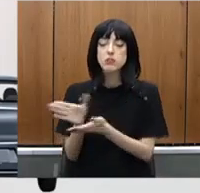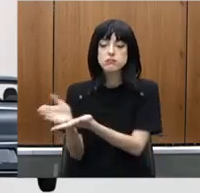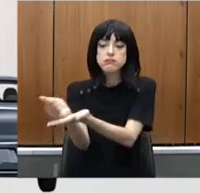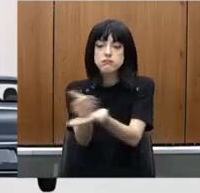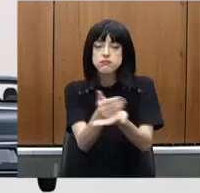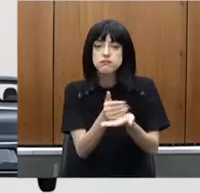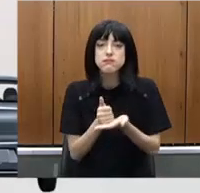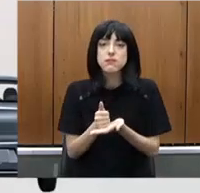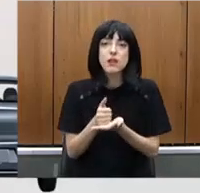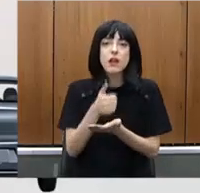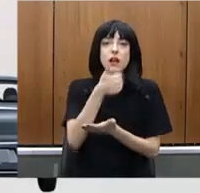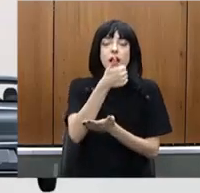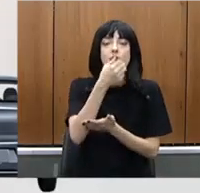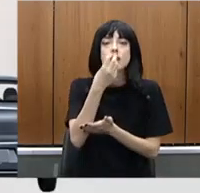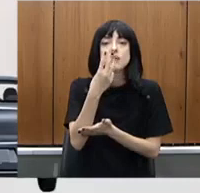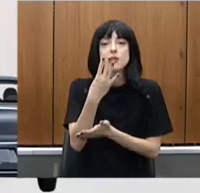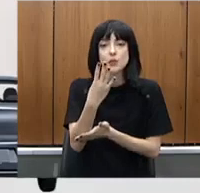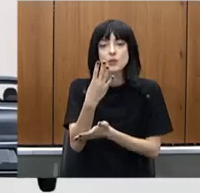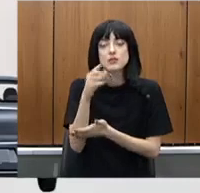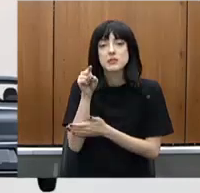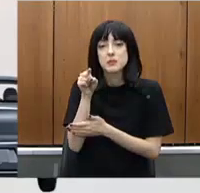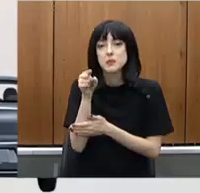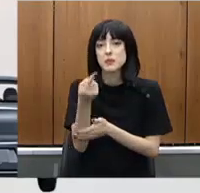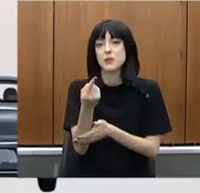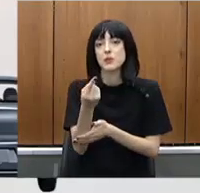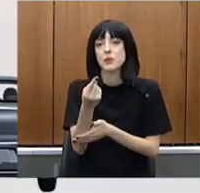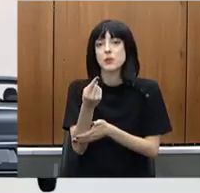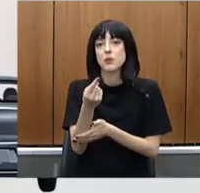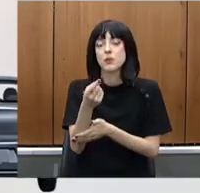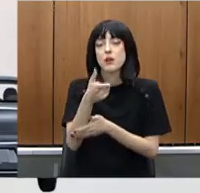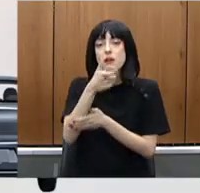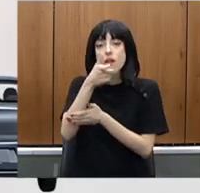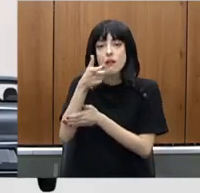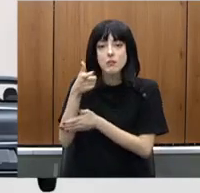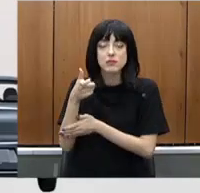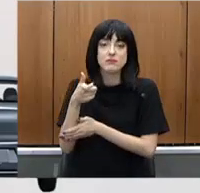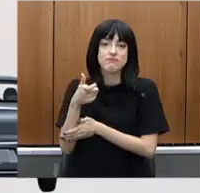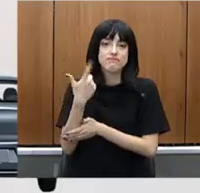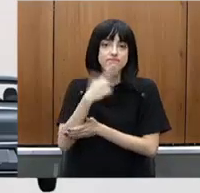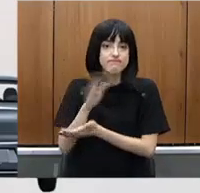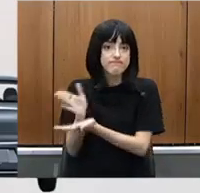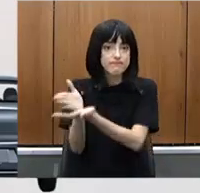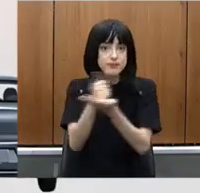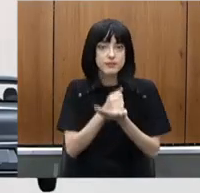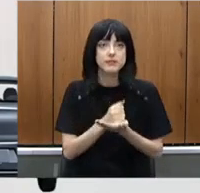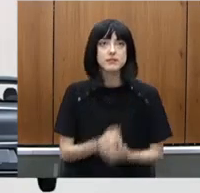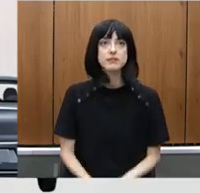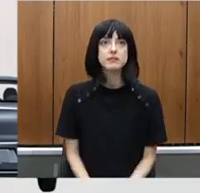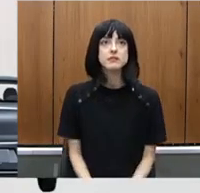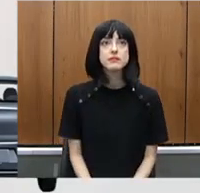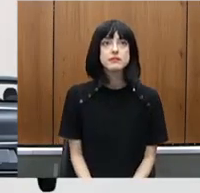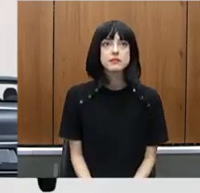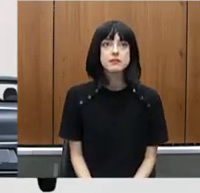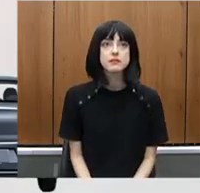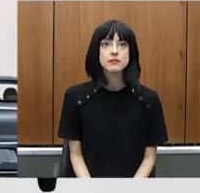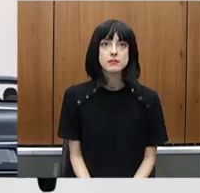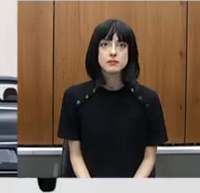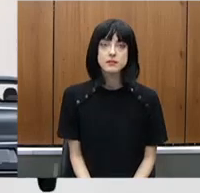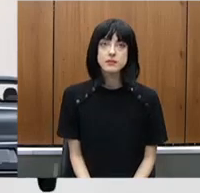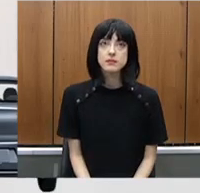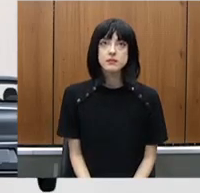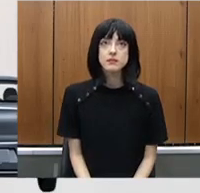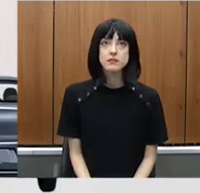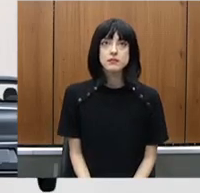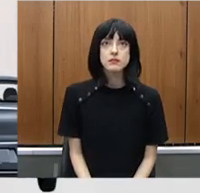9.454 prisões de autores de crise violento 12 mil veículos recuperados e Assim Segue